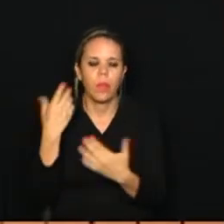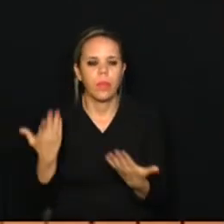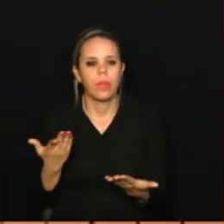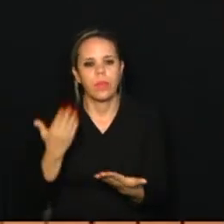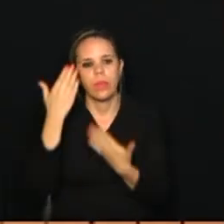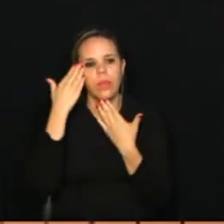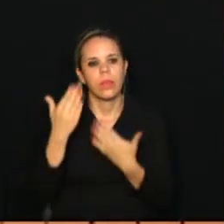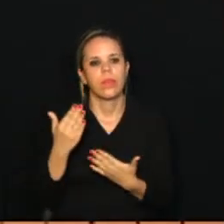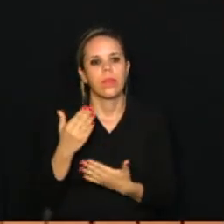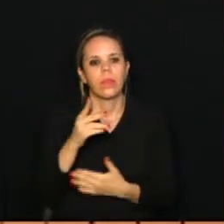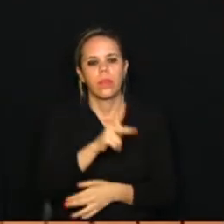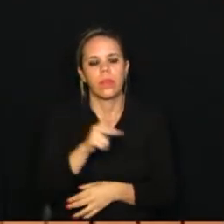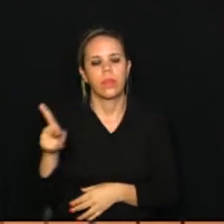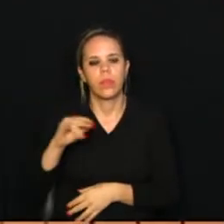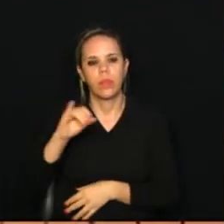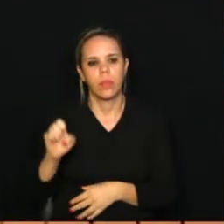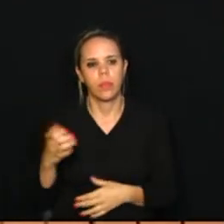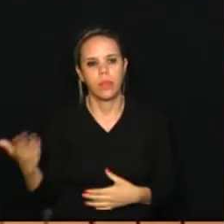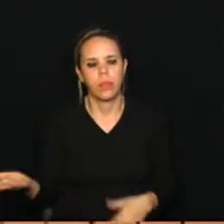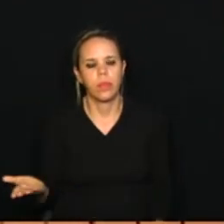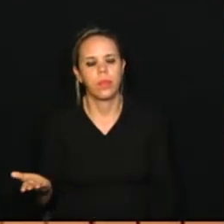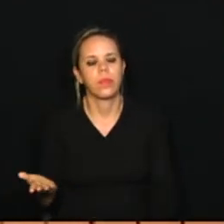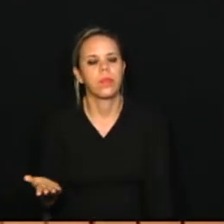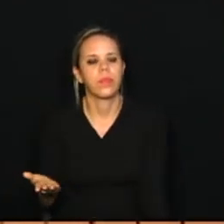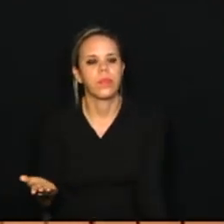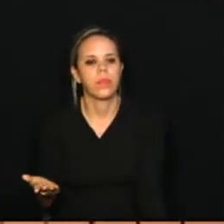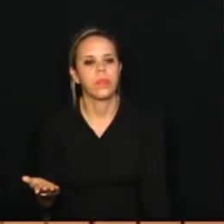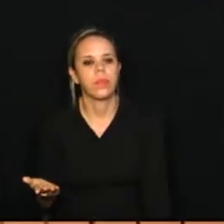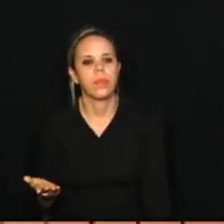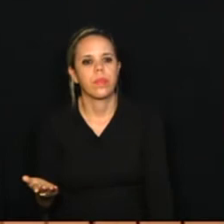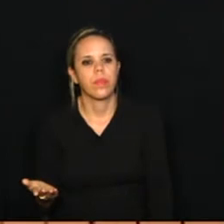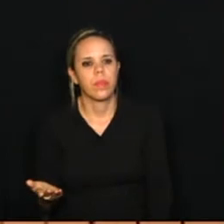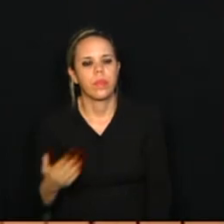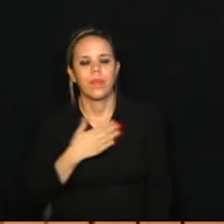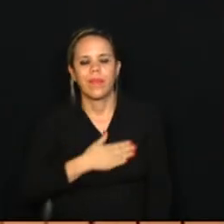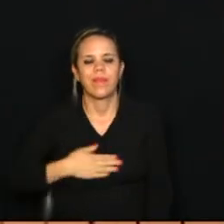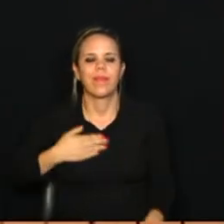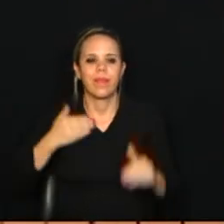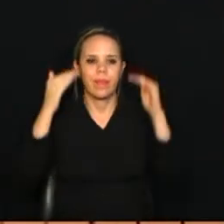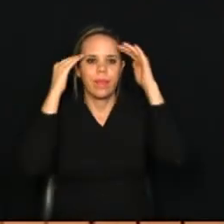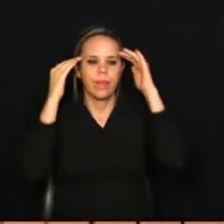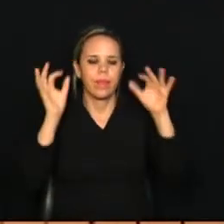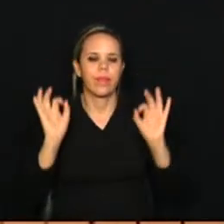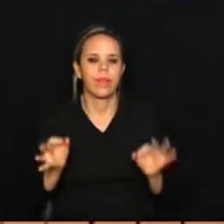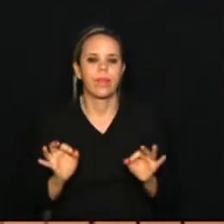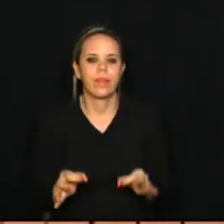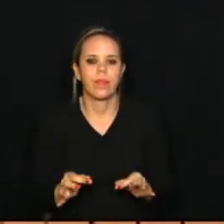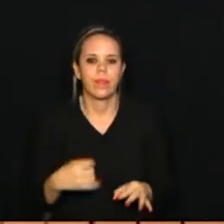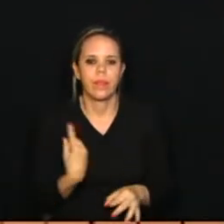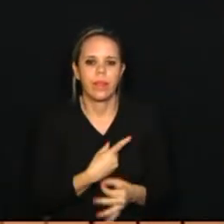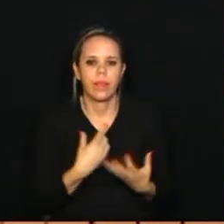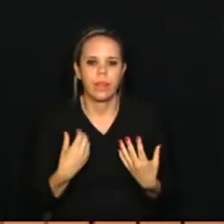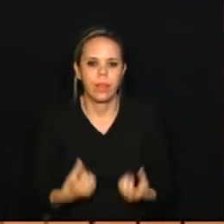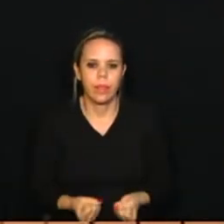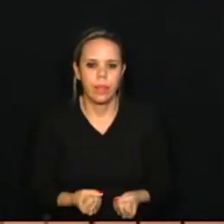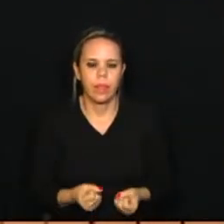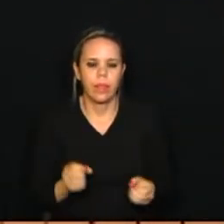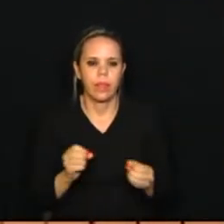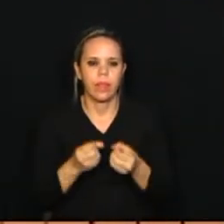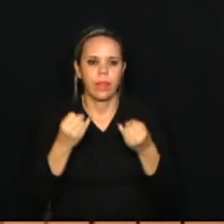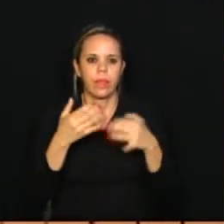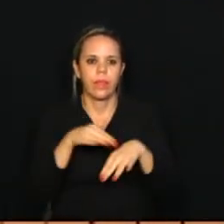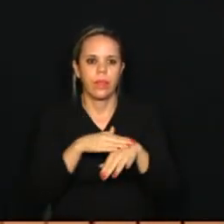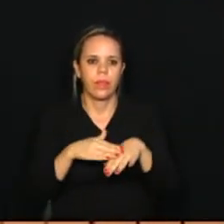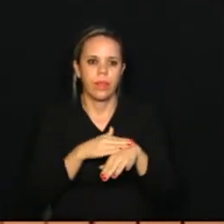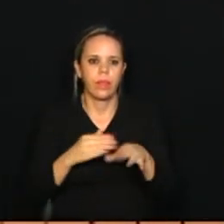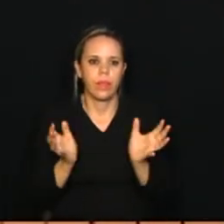obrigada, professor Tadeu. Foi uma honra e com certeza nós iremos falar muito ainda